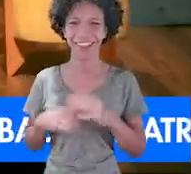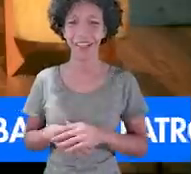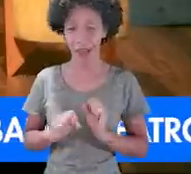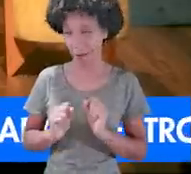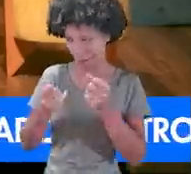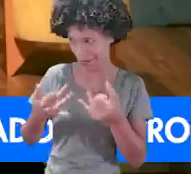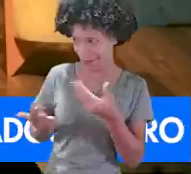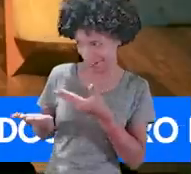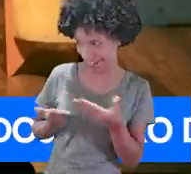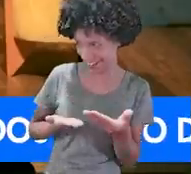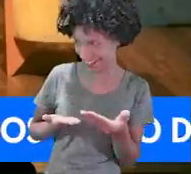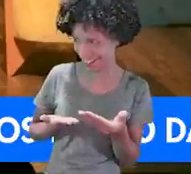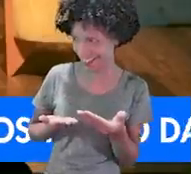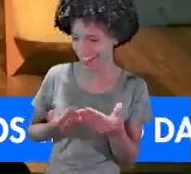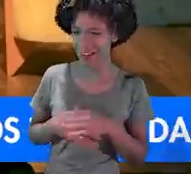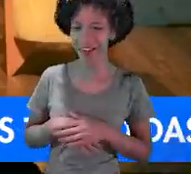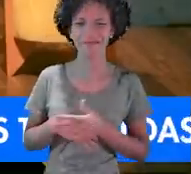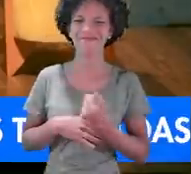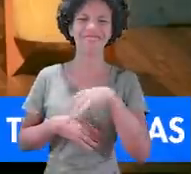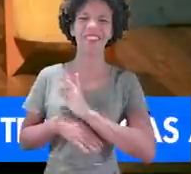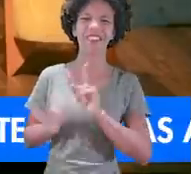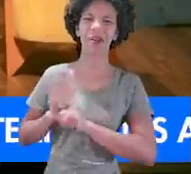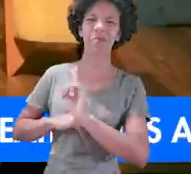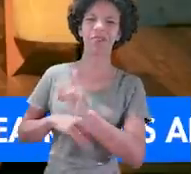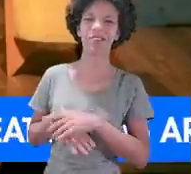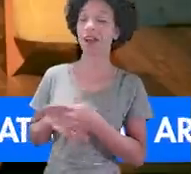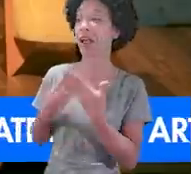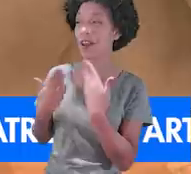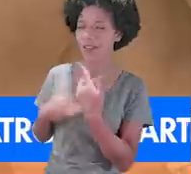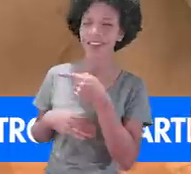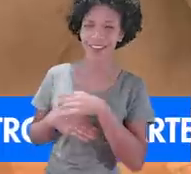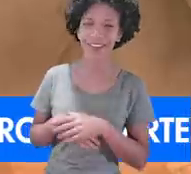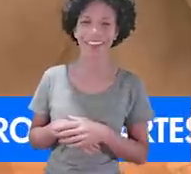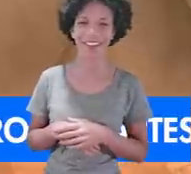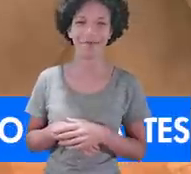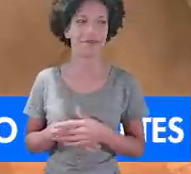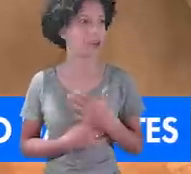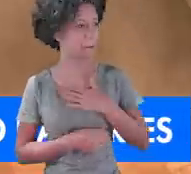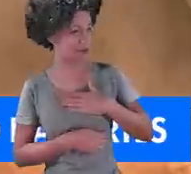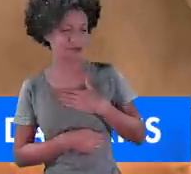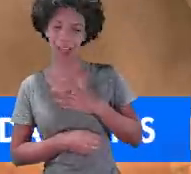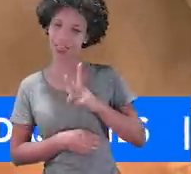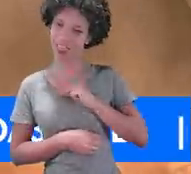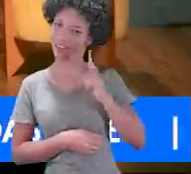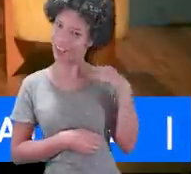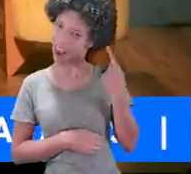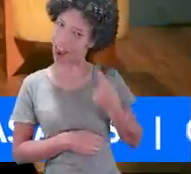Posso falar? Eu não quero fazer pergunta, não. Eu quero falar com ele. Ô, que prazer. Você é